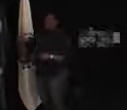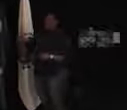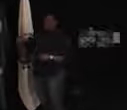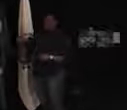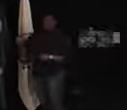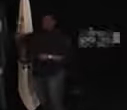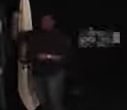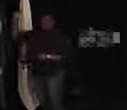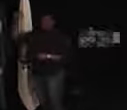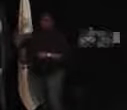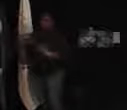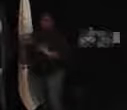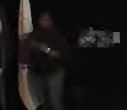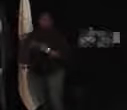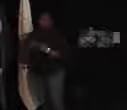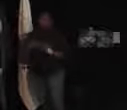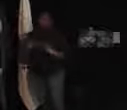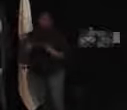porque